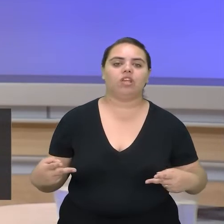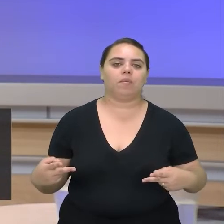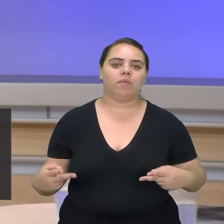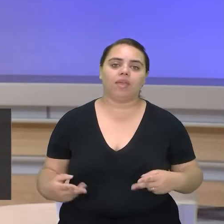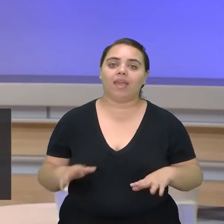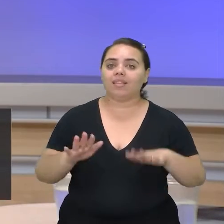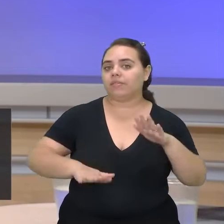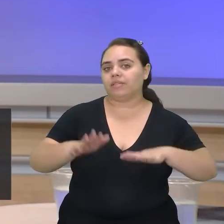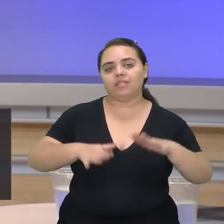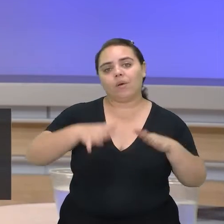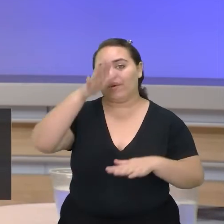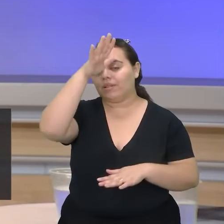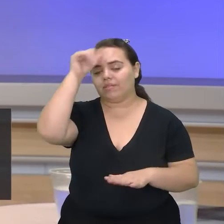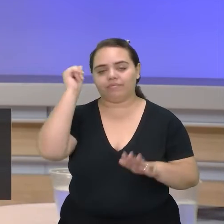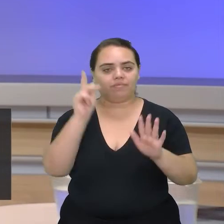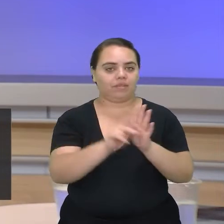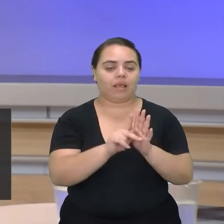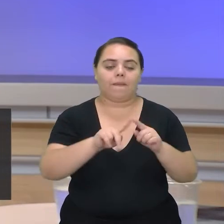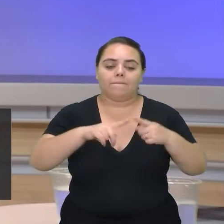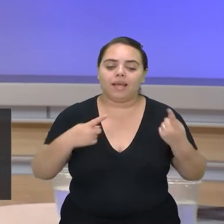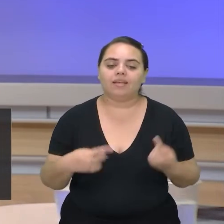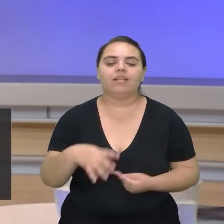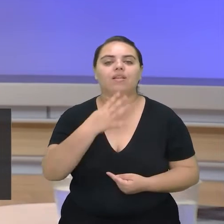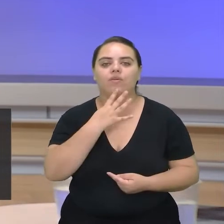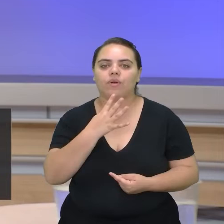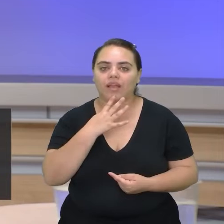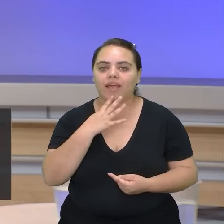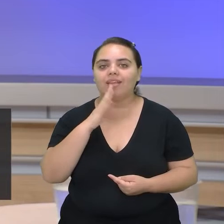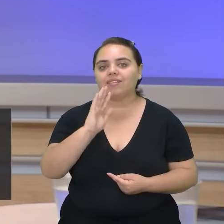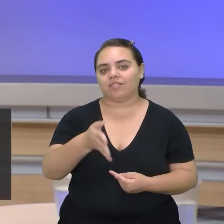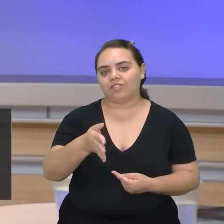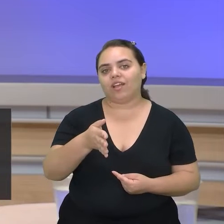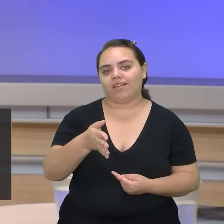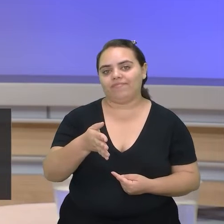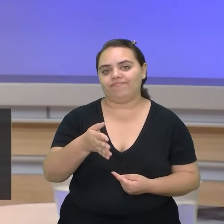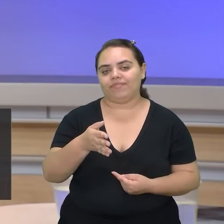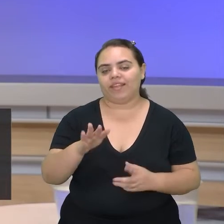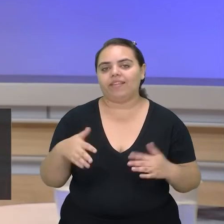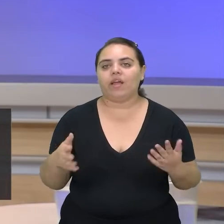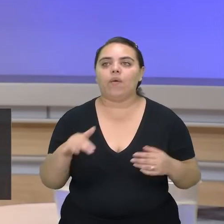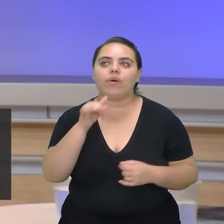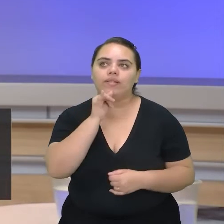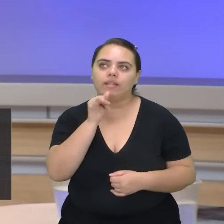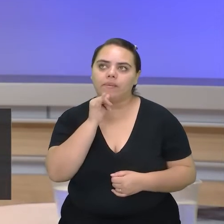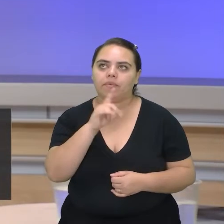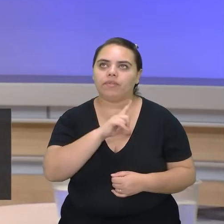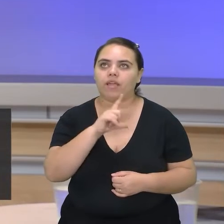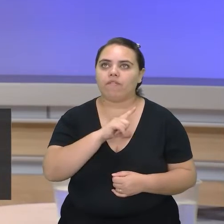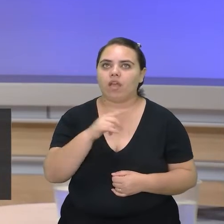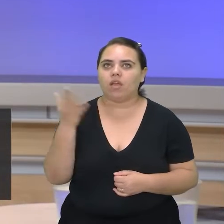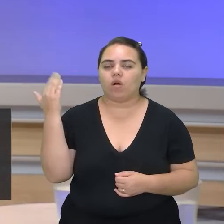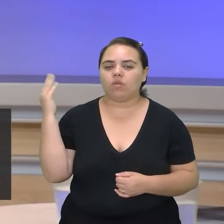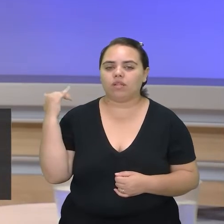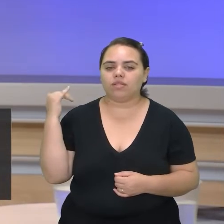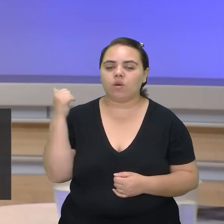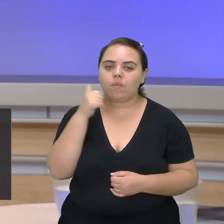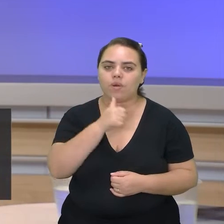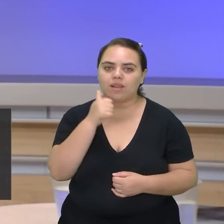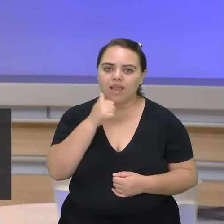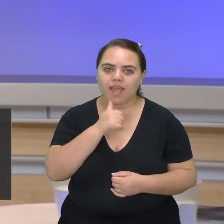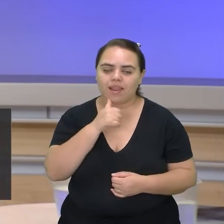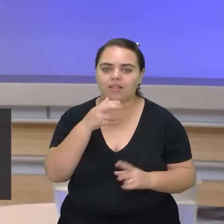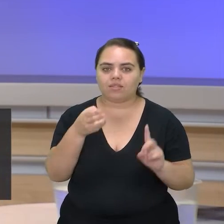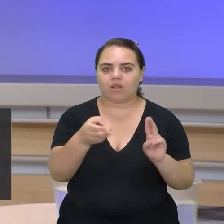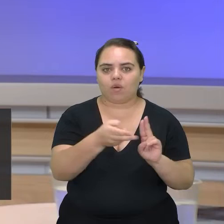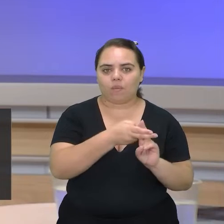Mata Atlântica, mas que eles já conhecem, que eles já têm até um vínculo afetivo. Né? Então, teve uma ocasião que a gente recebeu mulheres de um grupo de UBS